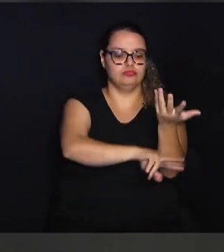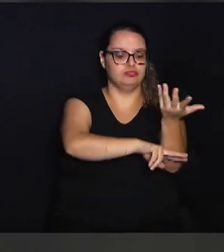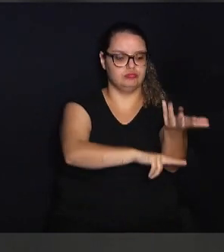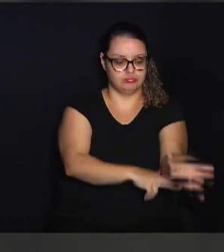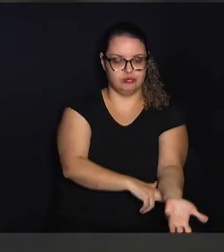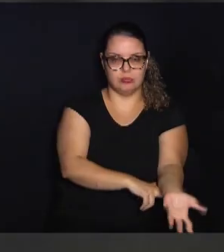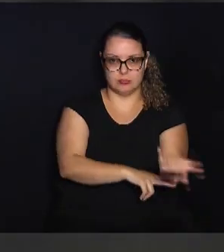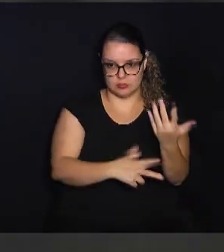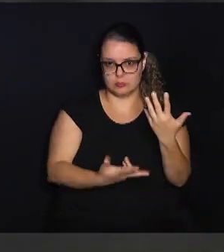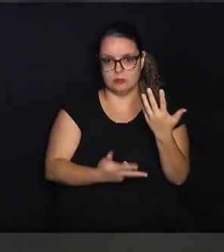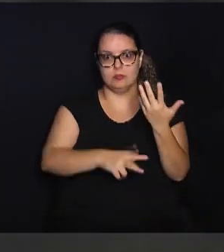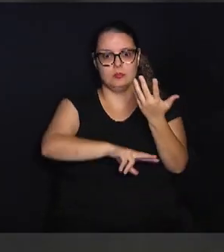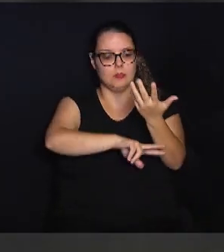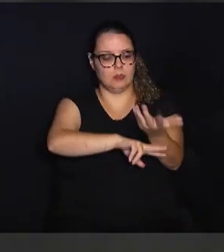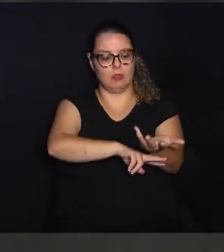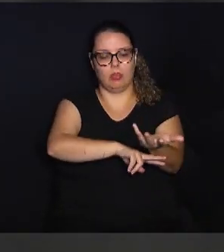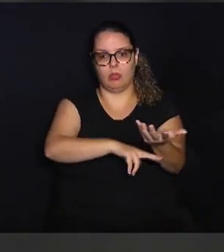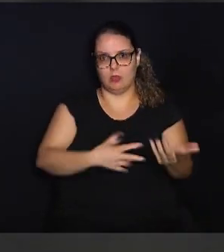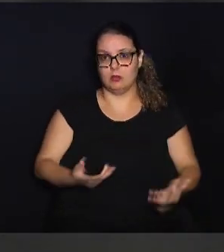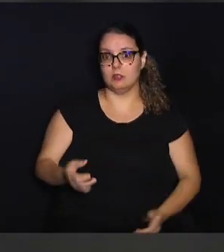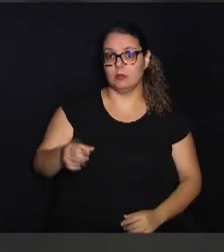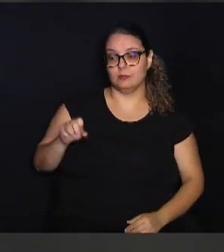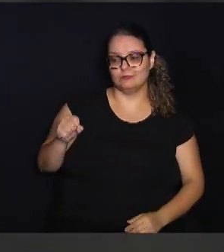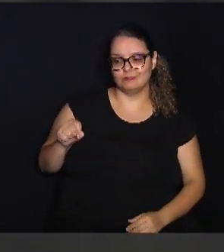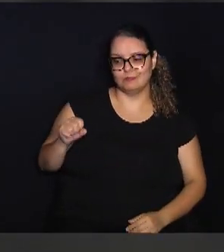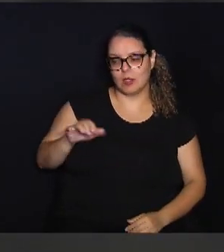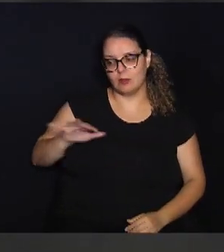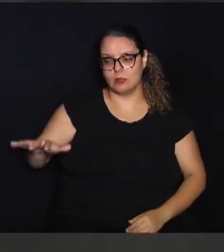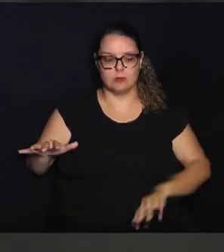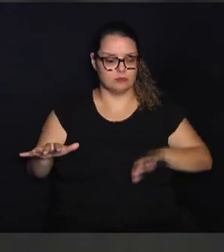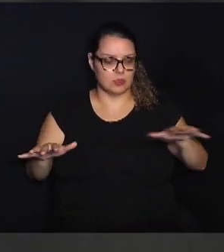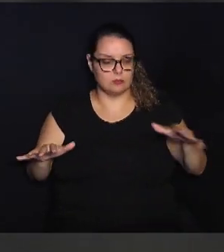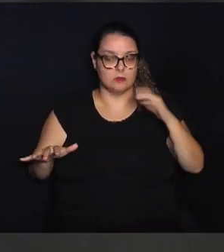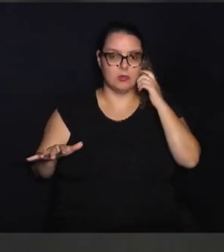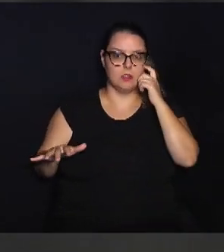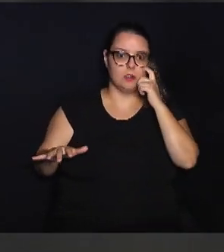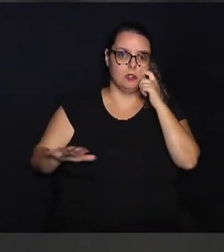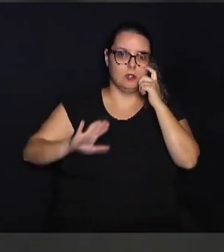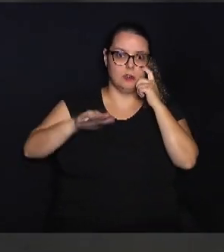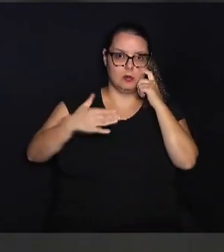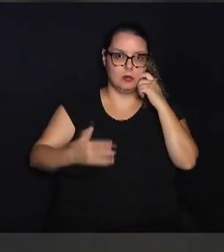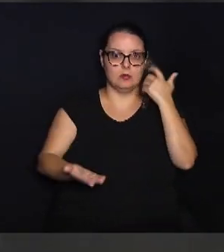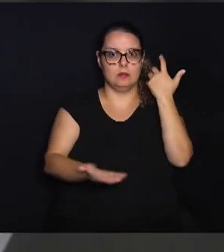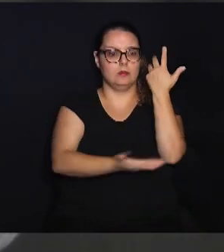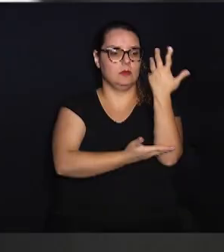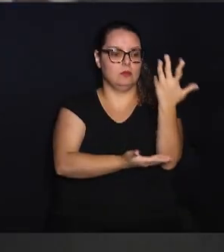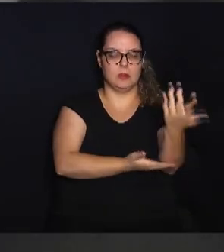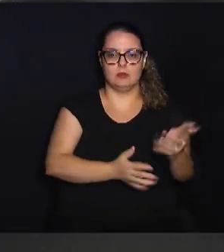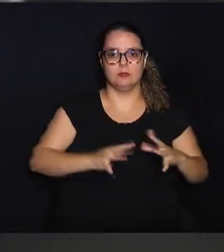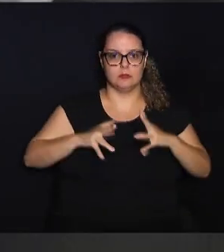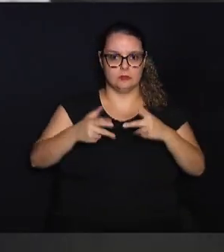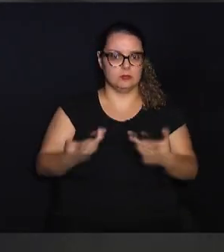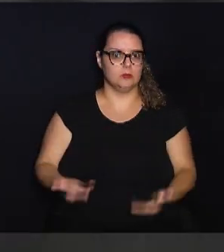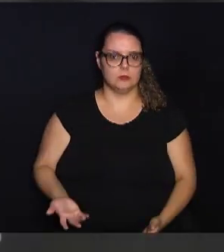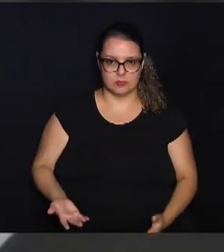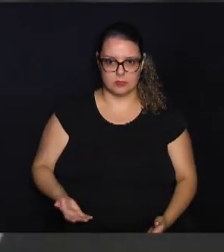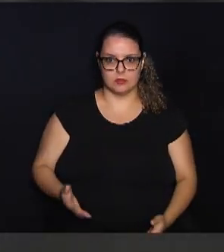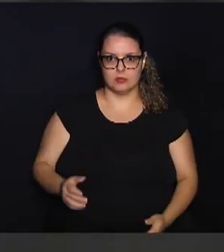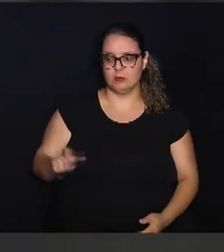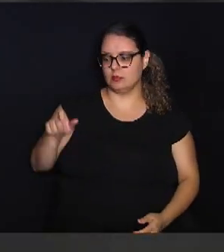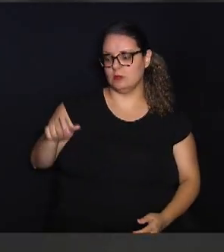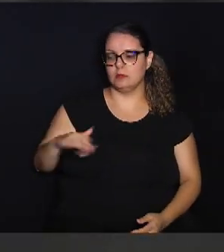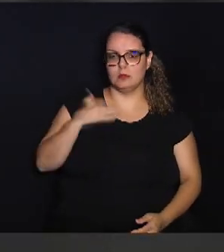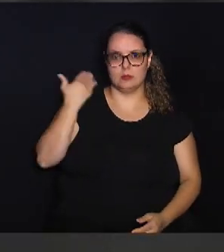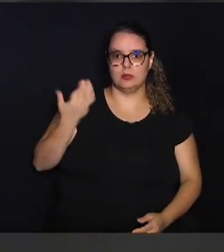pessoas, né? Então esse 8,80, né? Aí quando mata, vai lá e dizima a cidade inteira, arrancaram todas as árvores da glicério